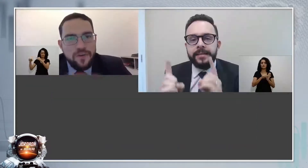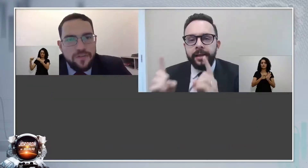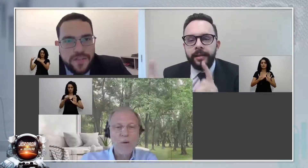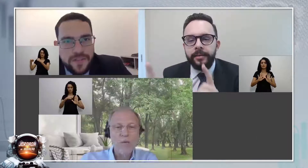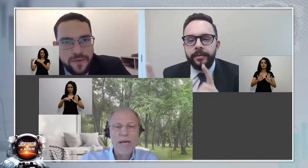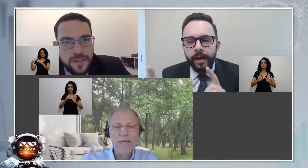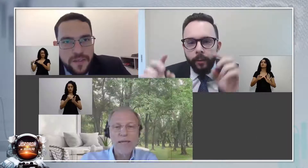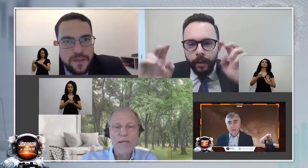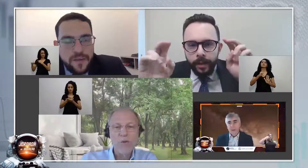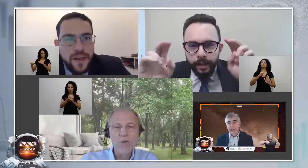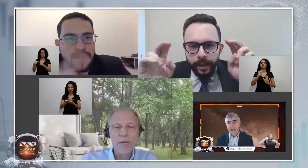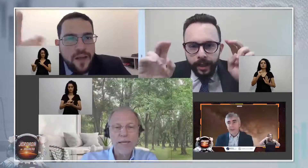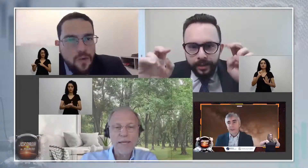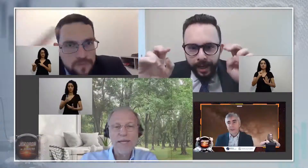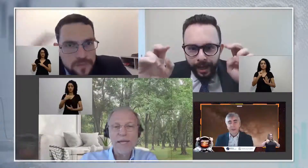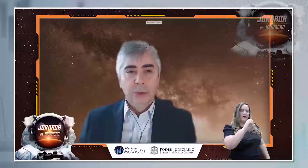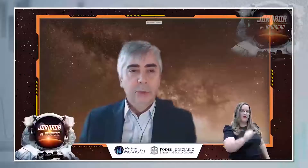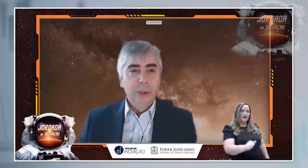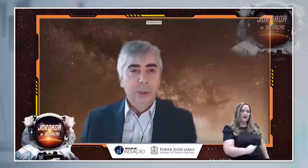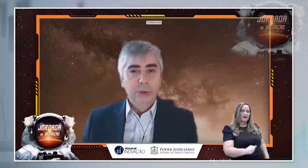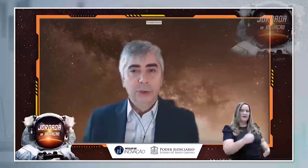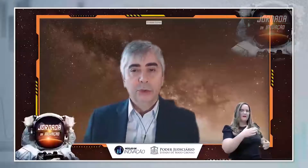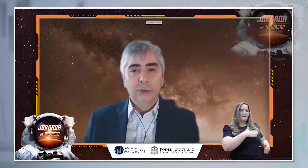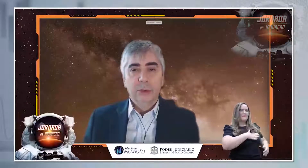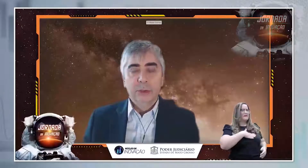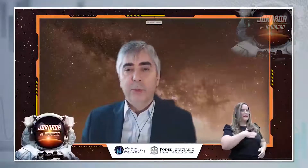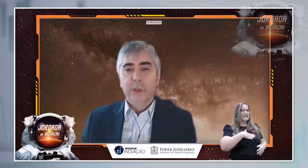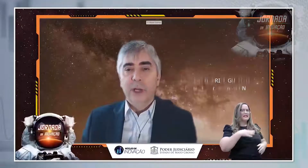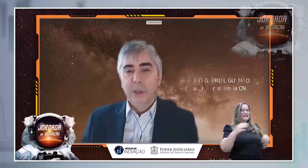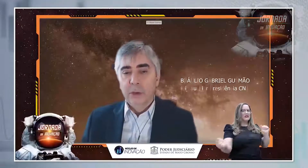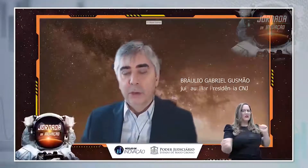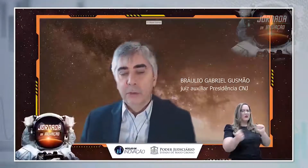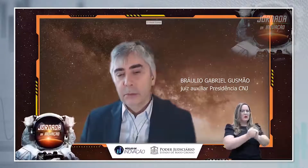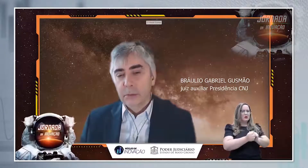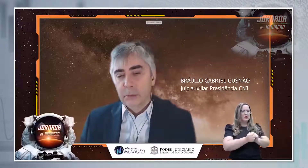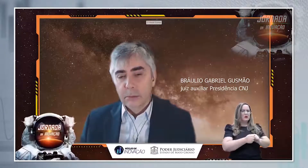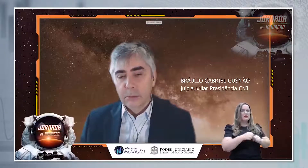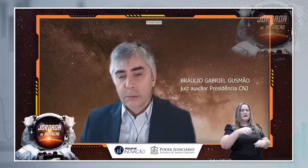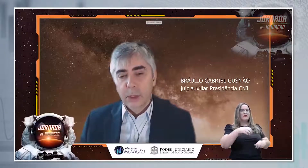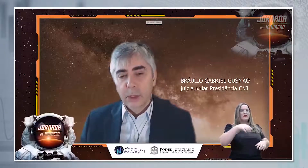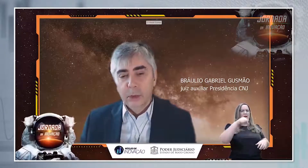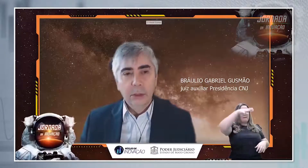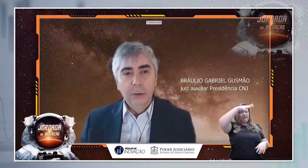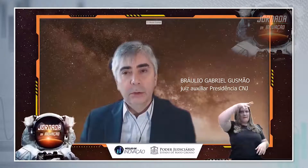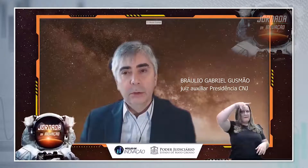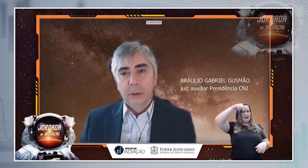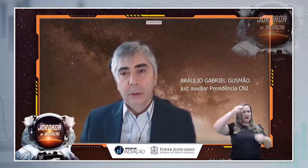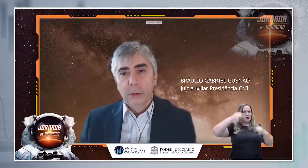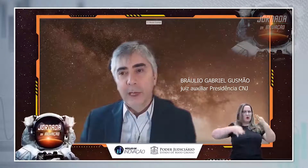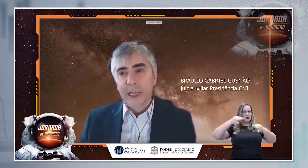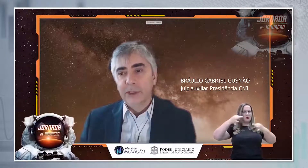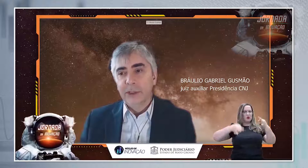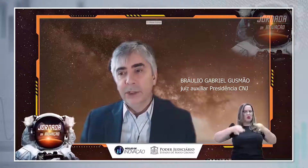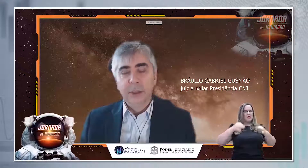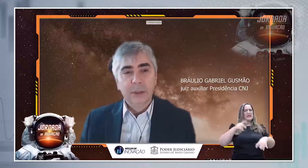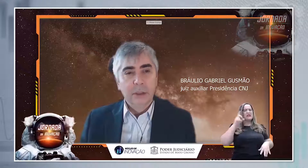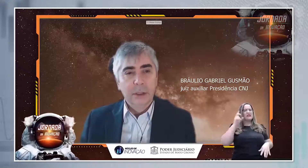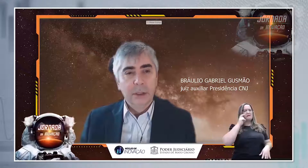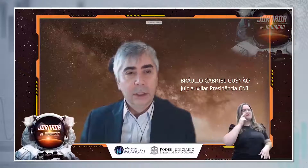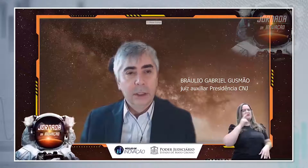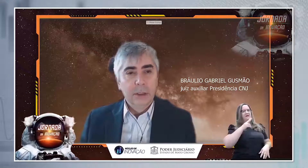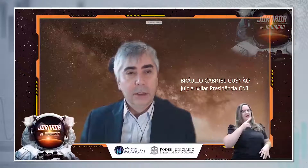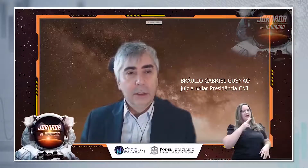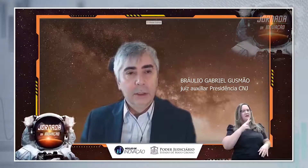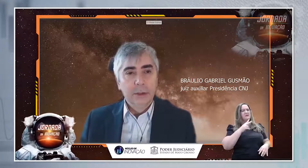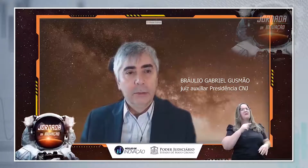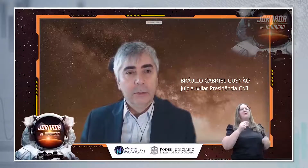discussão que ganhou o Brasil. O Tribunal de Justiça do Mato Grosso, para mim, é um modelo, um paradigma